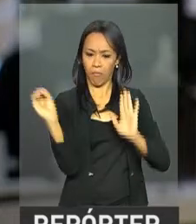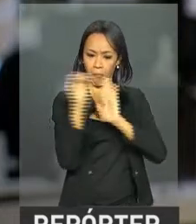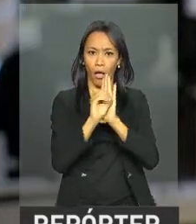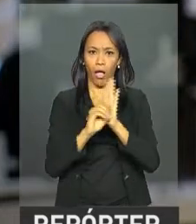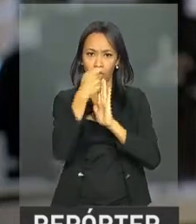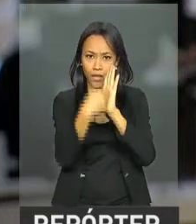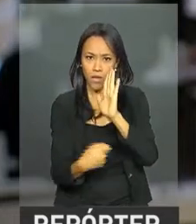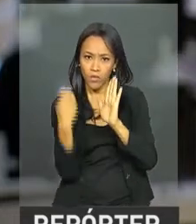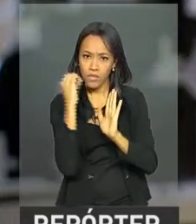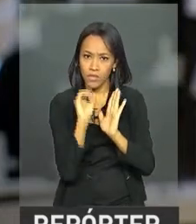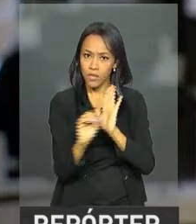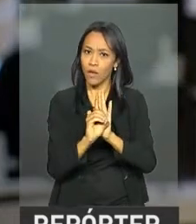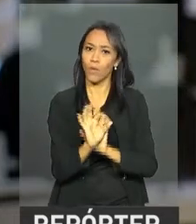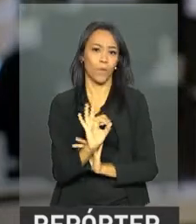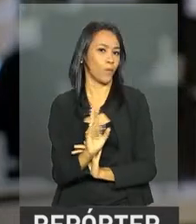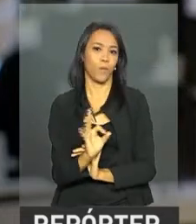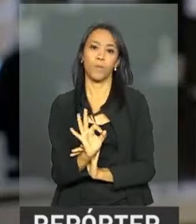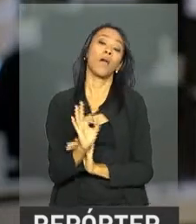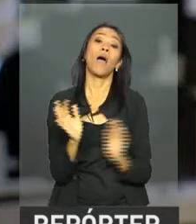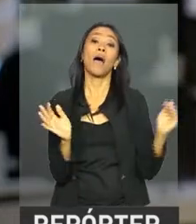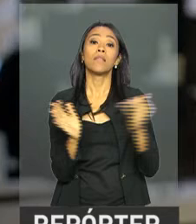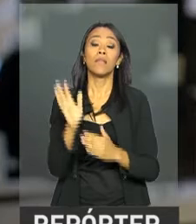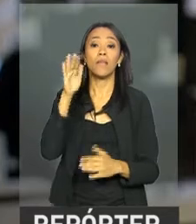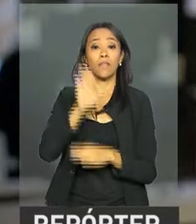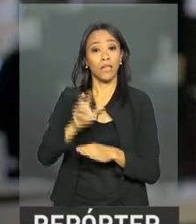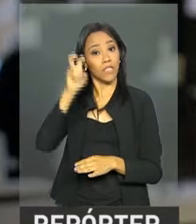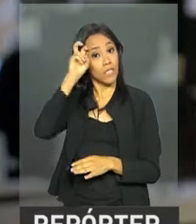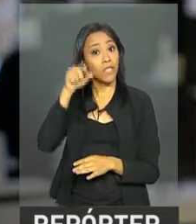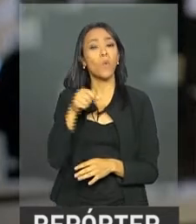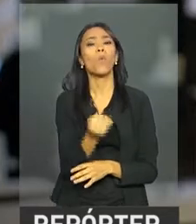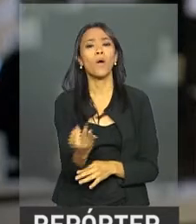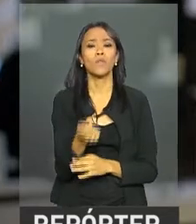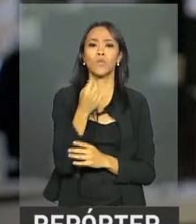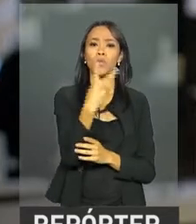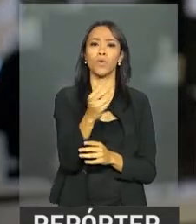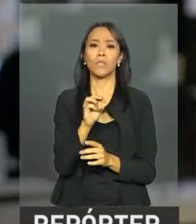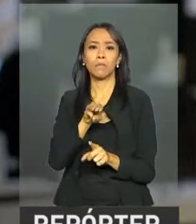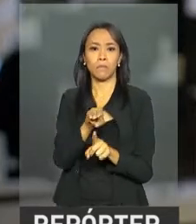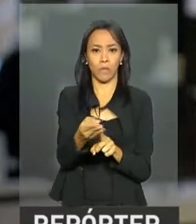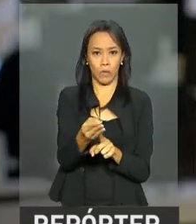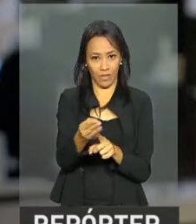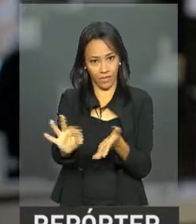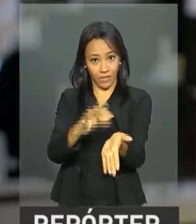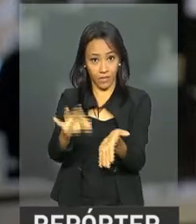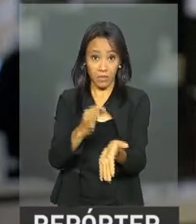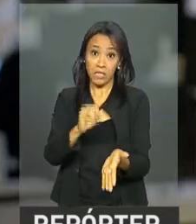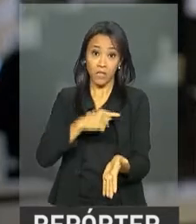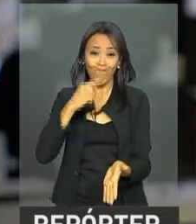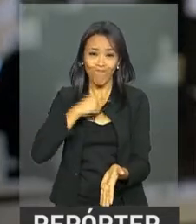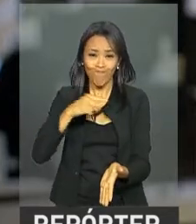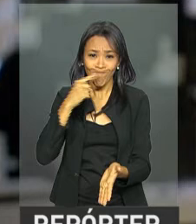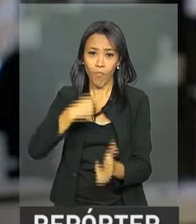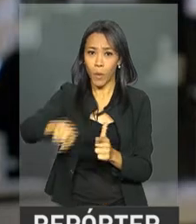do Enem. Até o fim da tarde desta quinta-feira, o SISU registrou mais de 2 milhões de inscritos. Caso tenha algum problema, o candidato deve